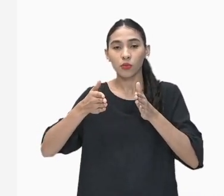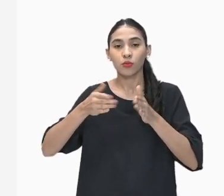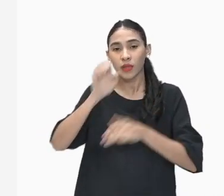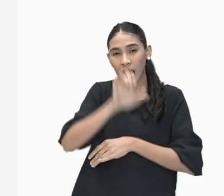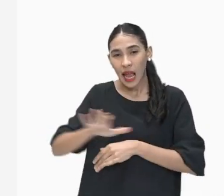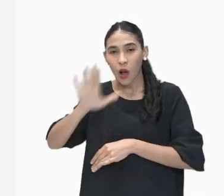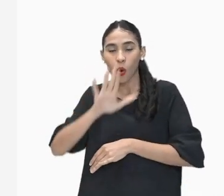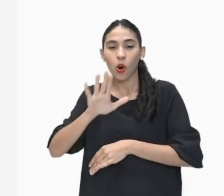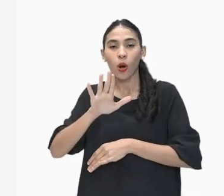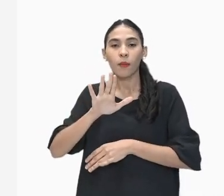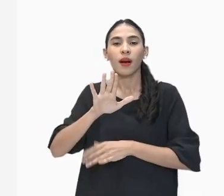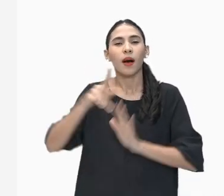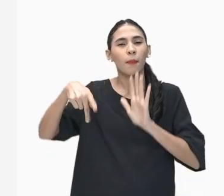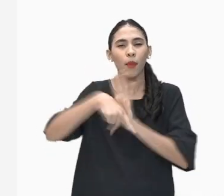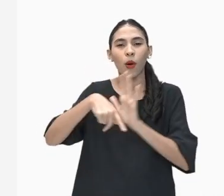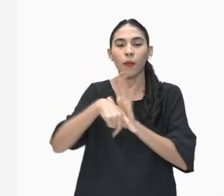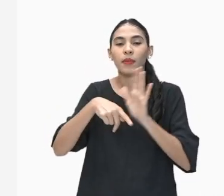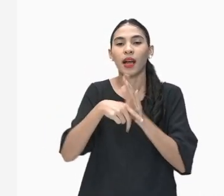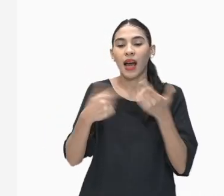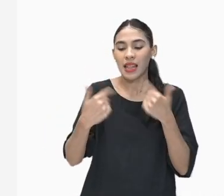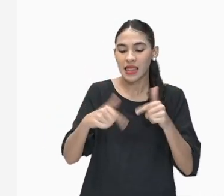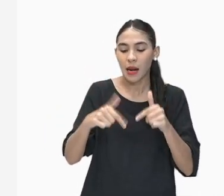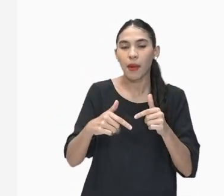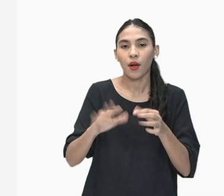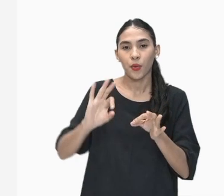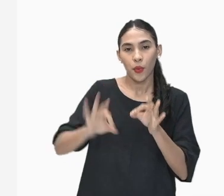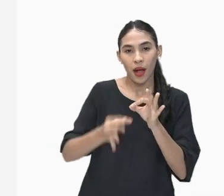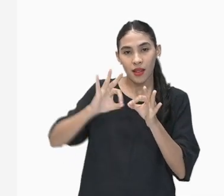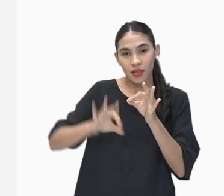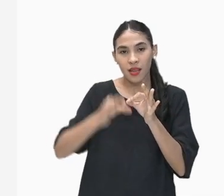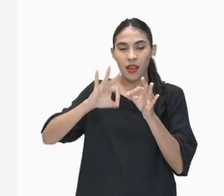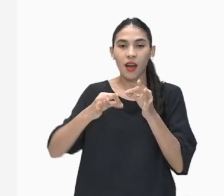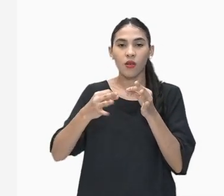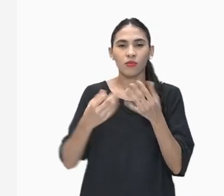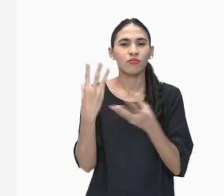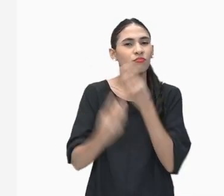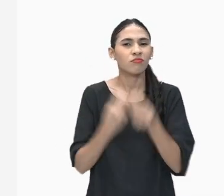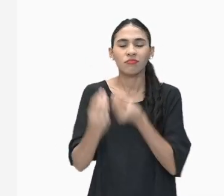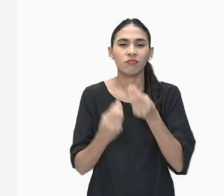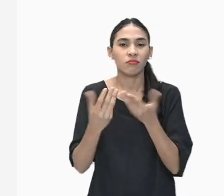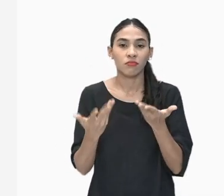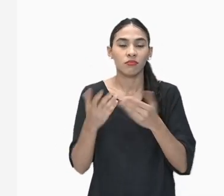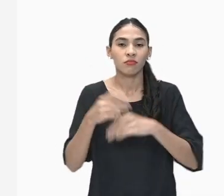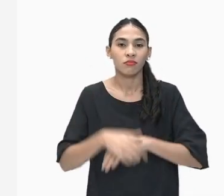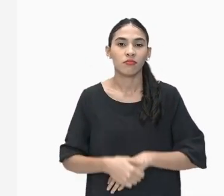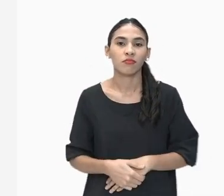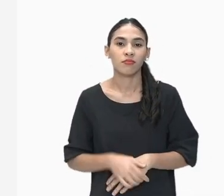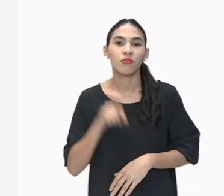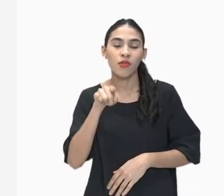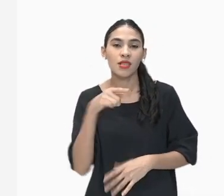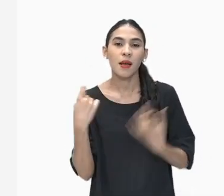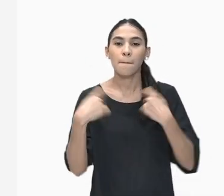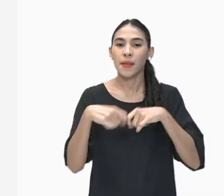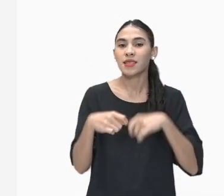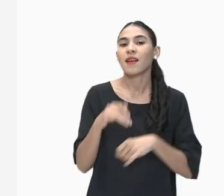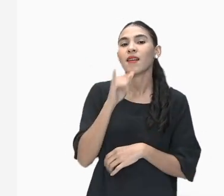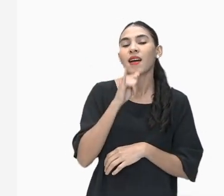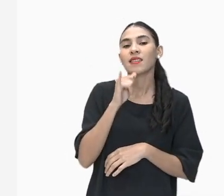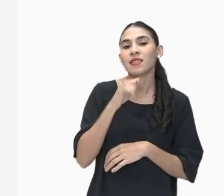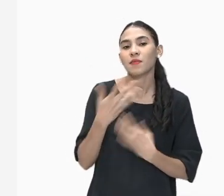medieval, predominava a produção artesanal. Como é que era feita essa produção? Você precisava, por exemplo, de